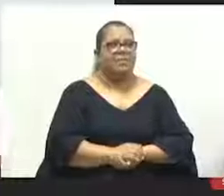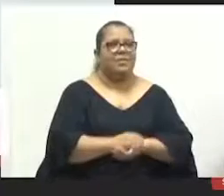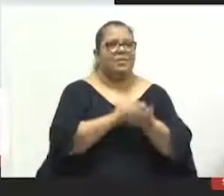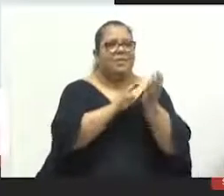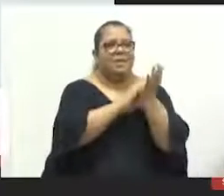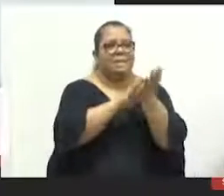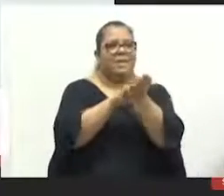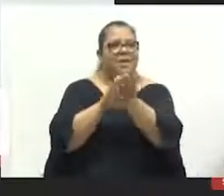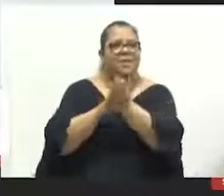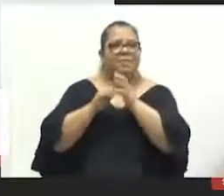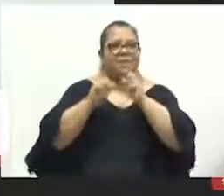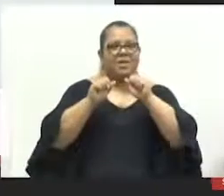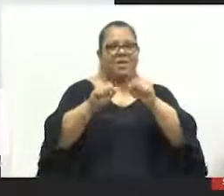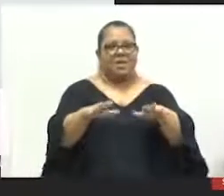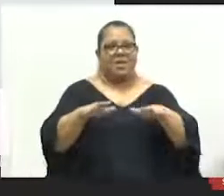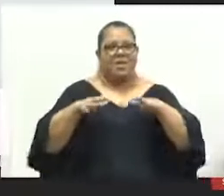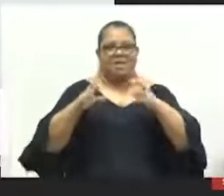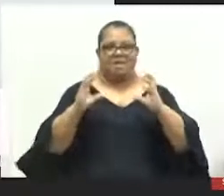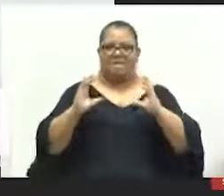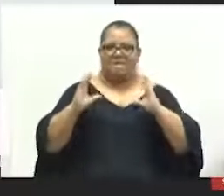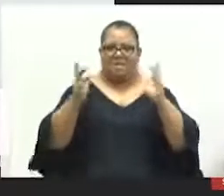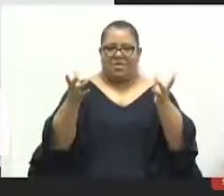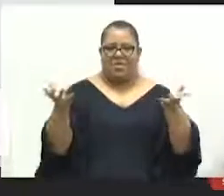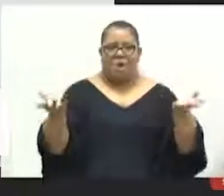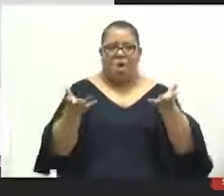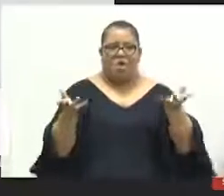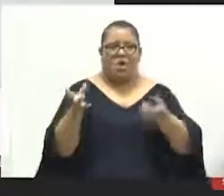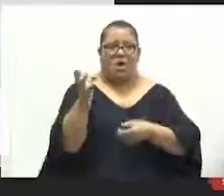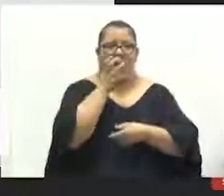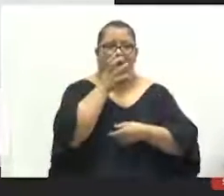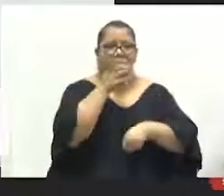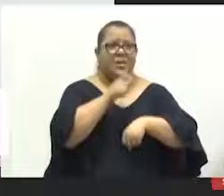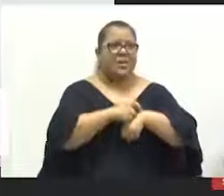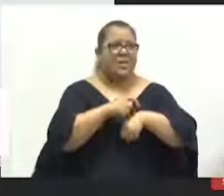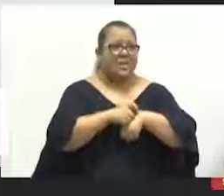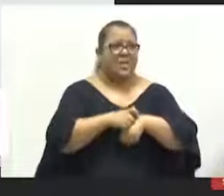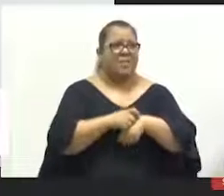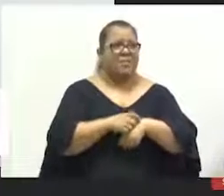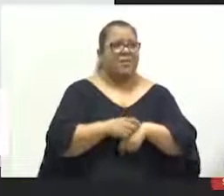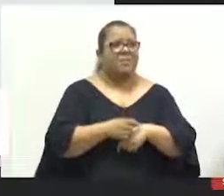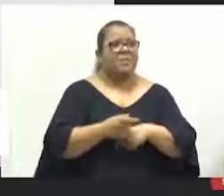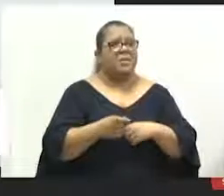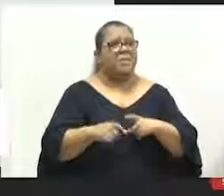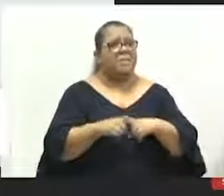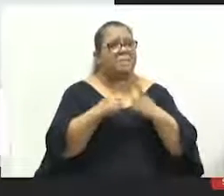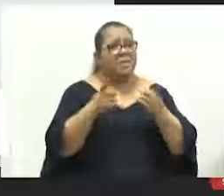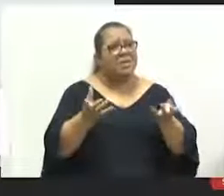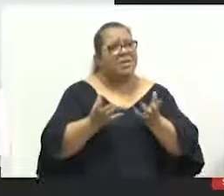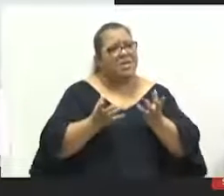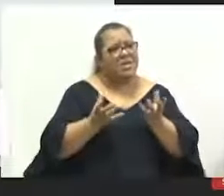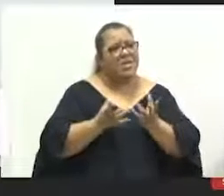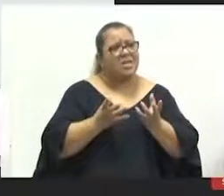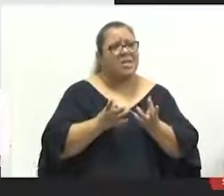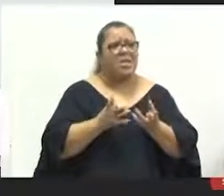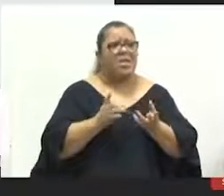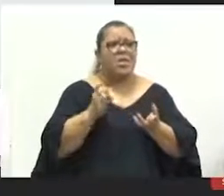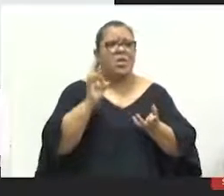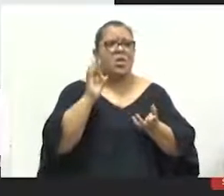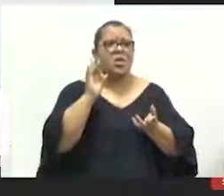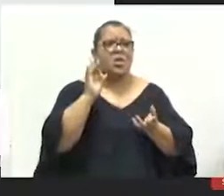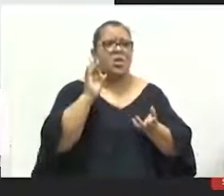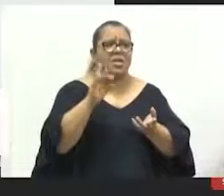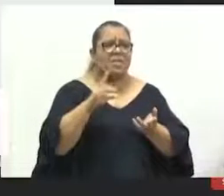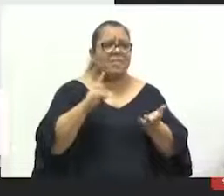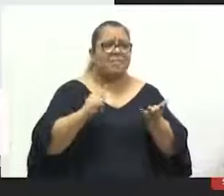Parabéns aí a esse evento. Eu vou ser rápida, porque tem muita gente para falar, mas eu queria ponderar algumas falas, é por questão